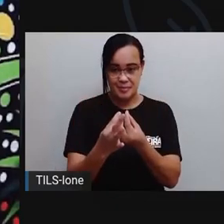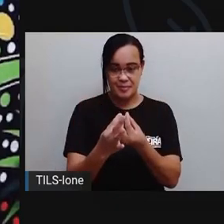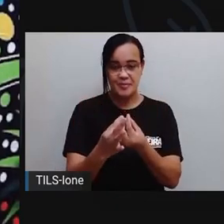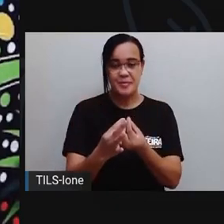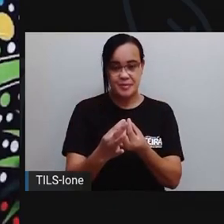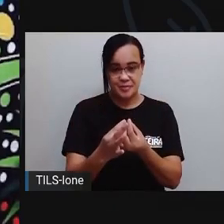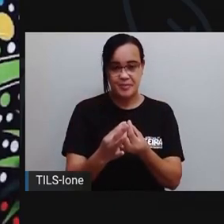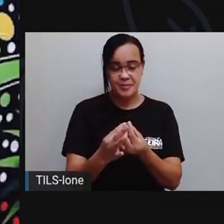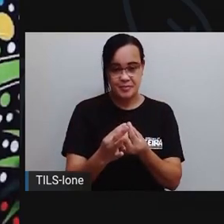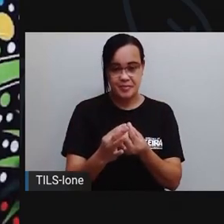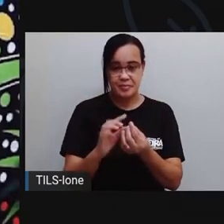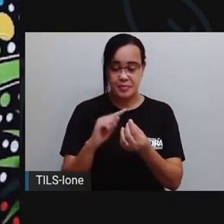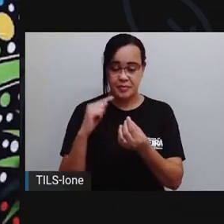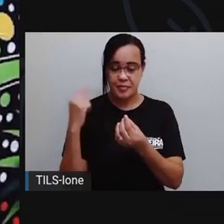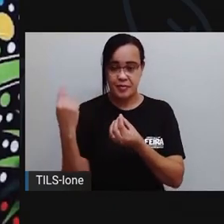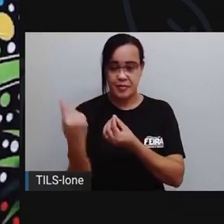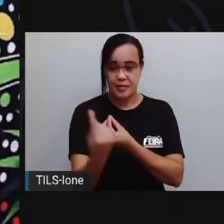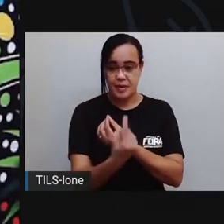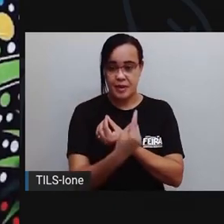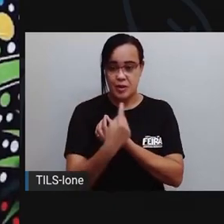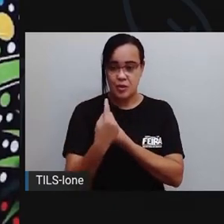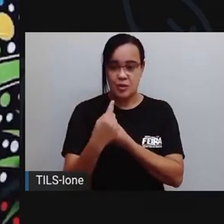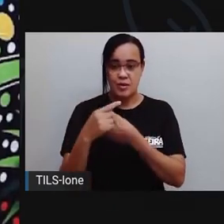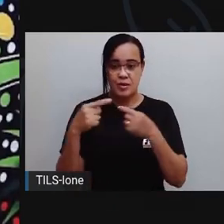ao redor da meia.